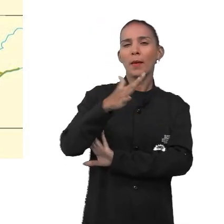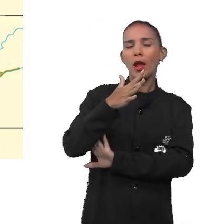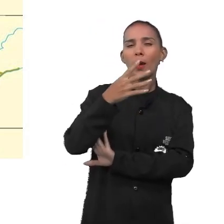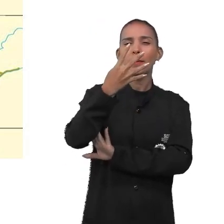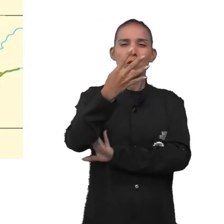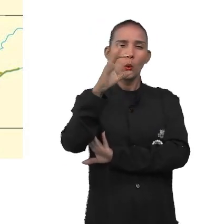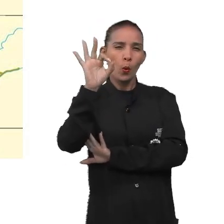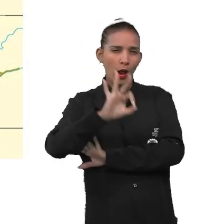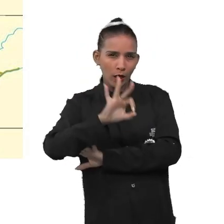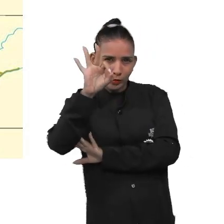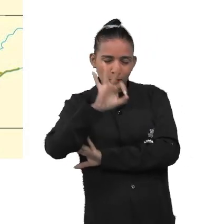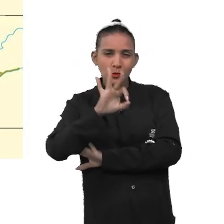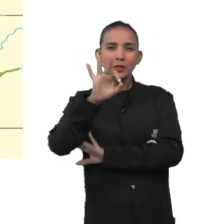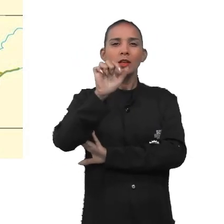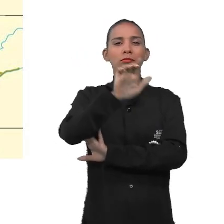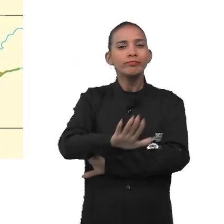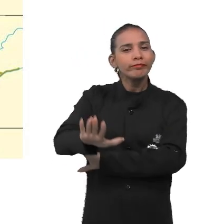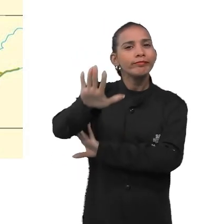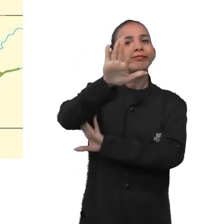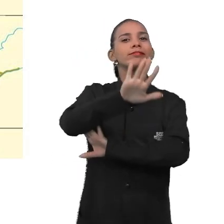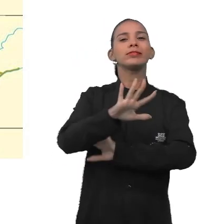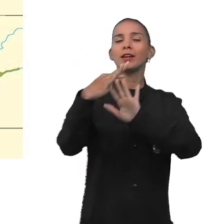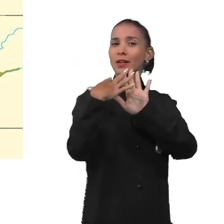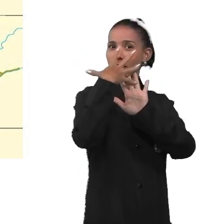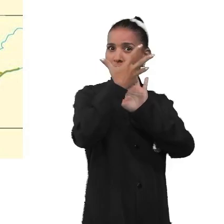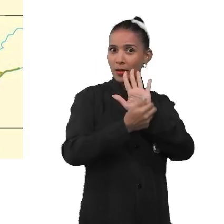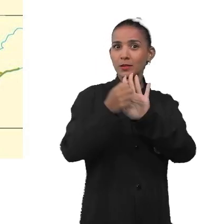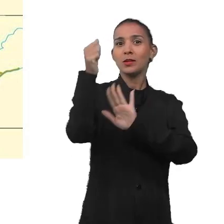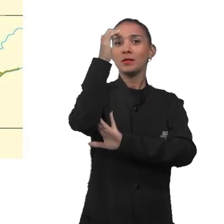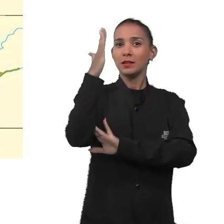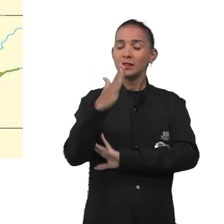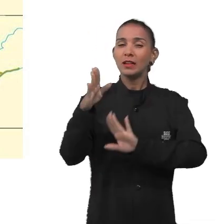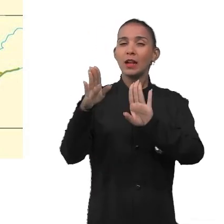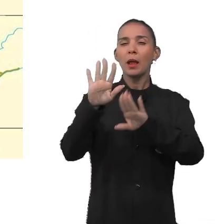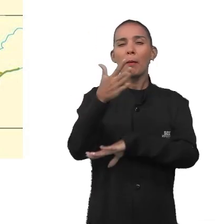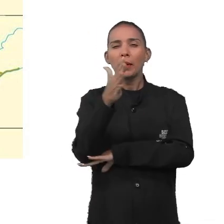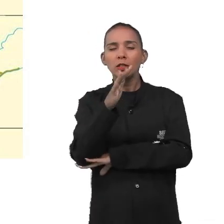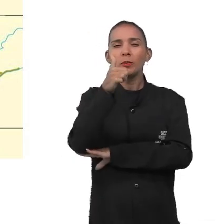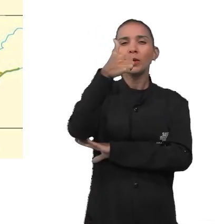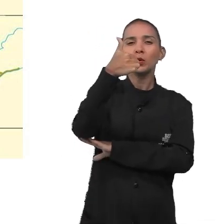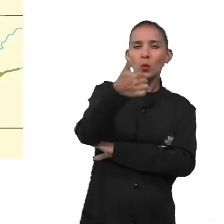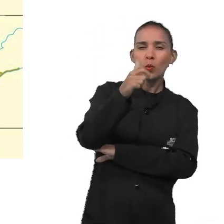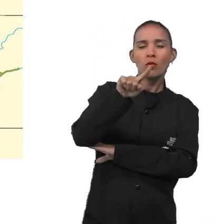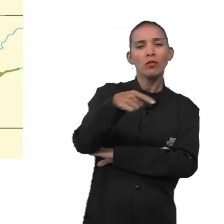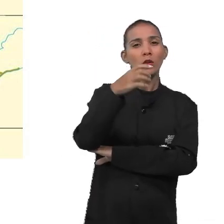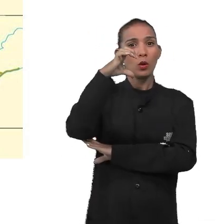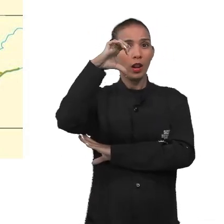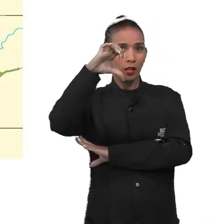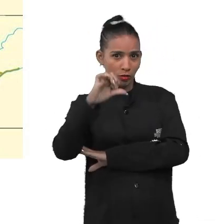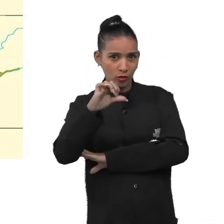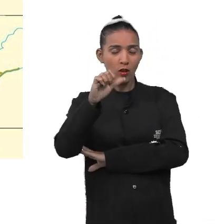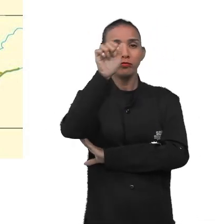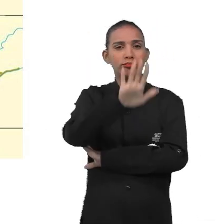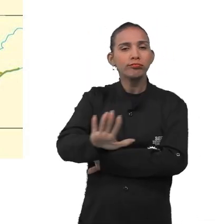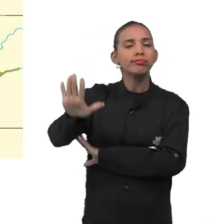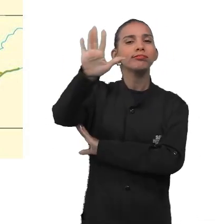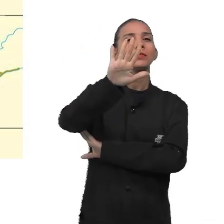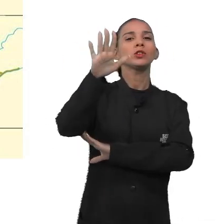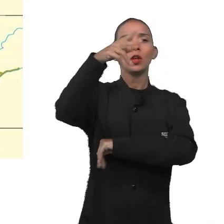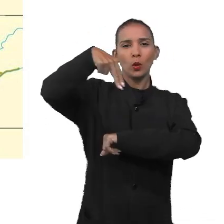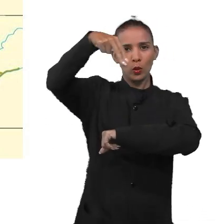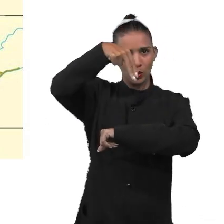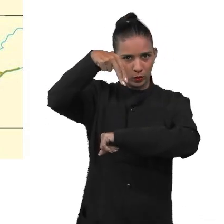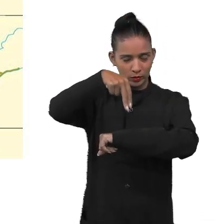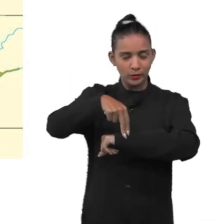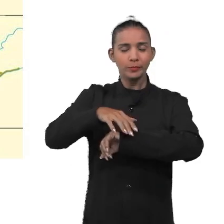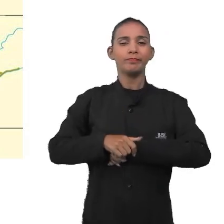área amazônica brasileira e a 1,9% de todo o território nacional. Lembrando que o estado do Acre